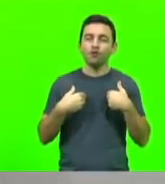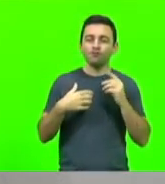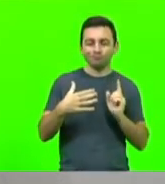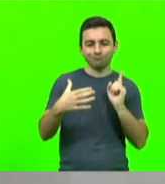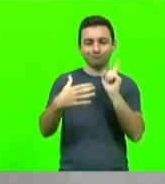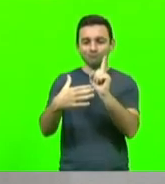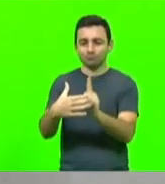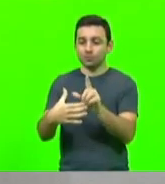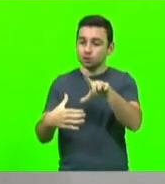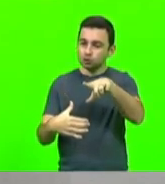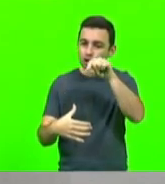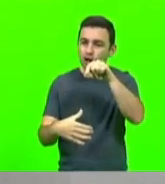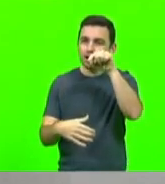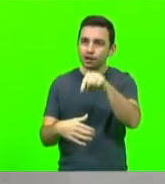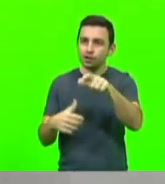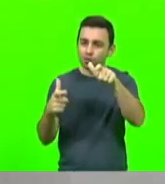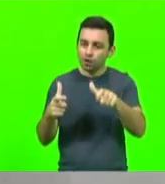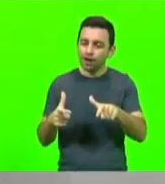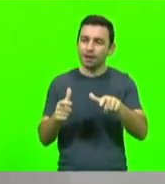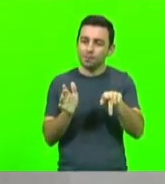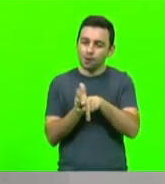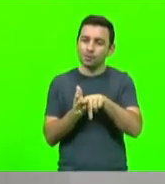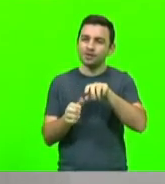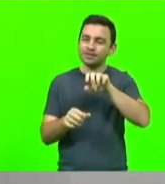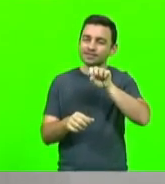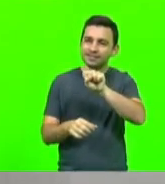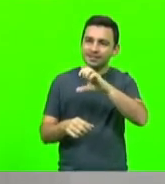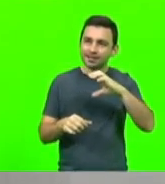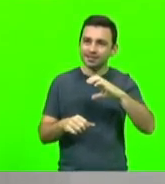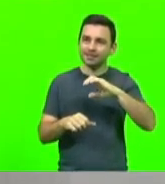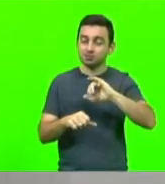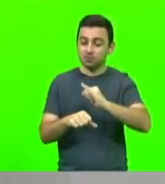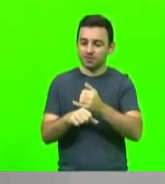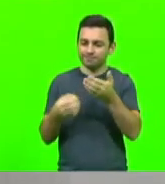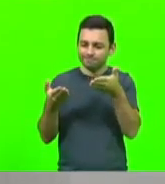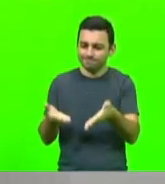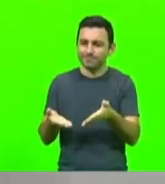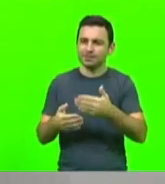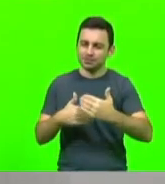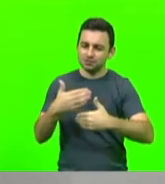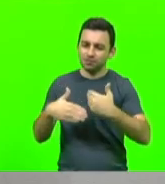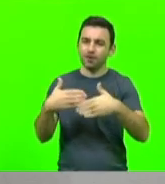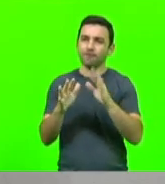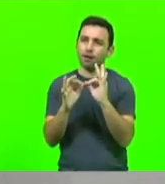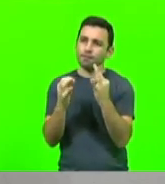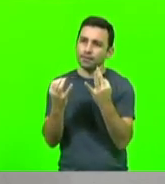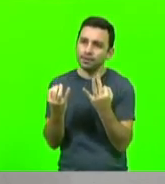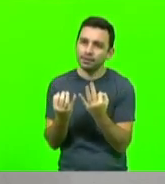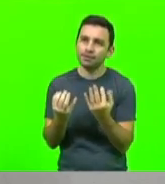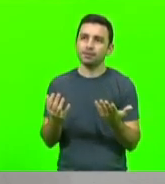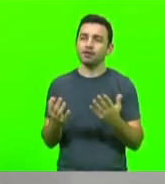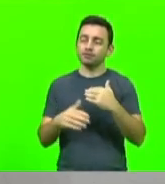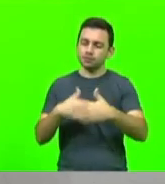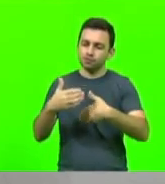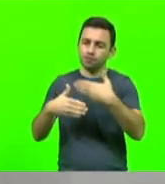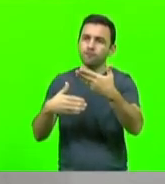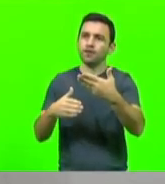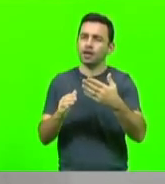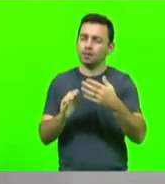escolheram aquele pedaço de Santa Catarina para construir a sua família, para construir o seu